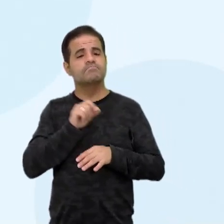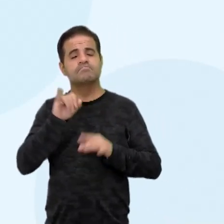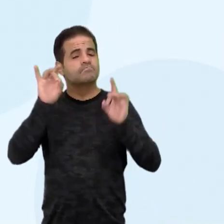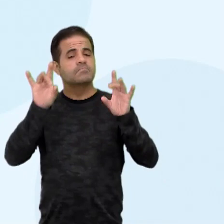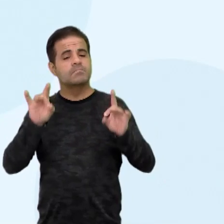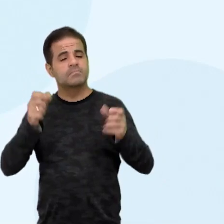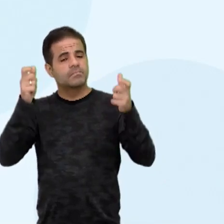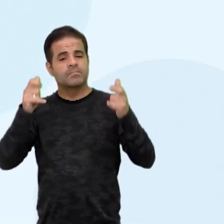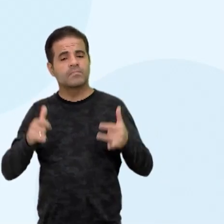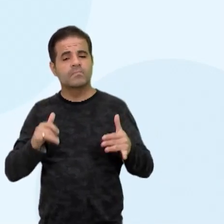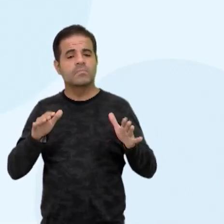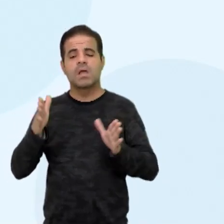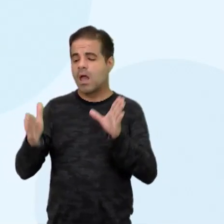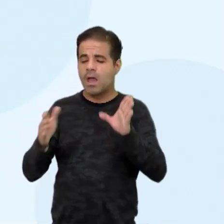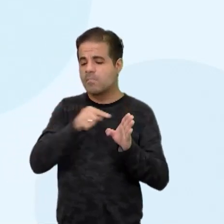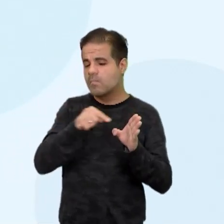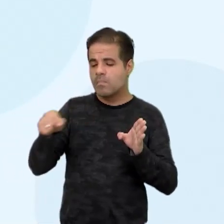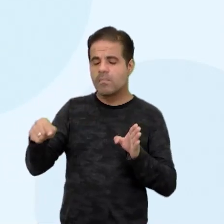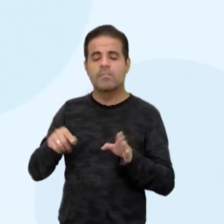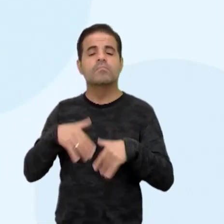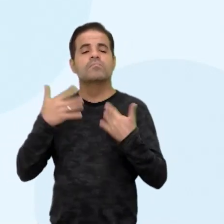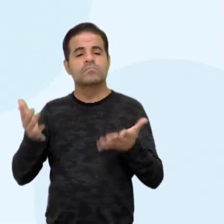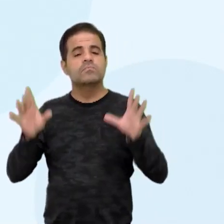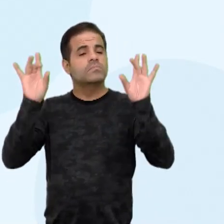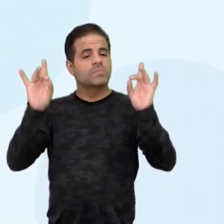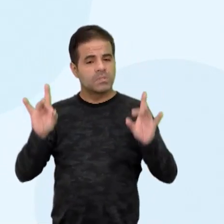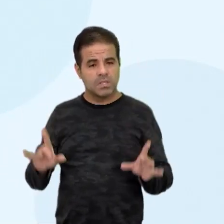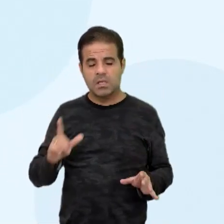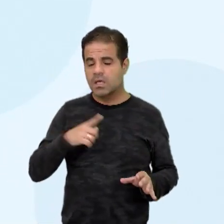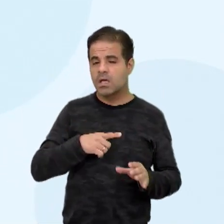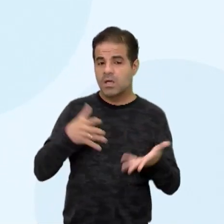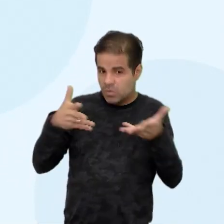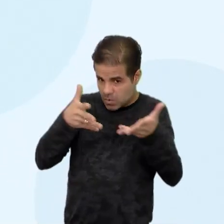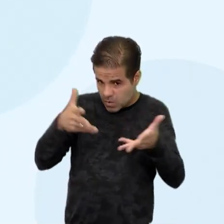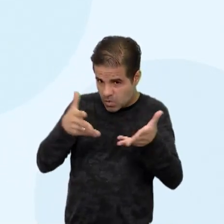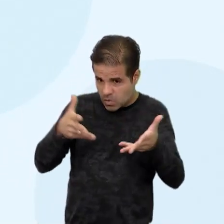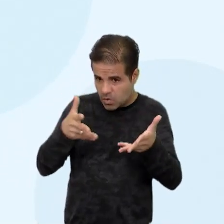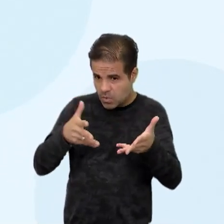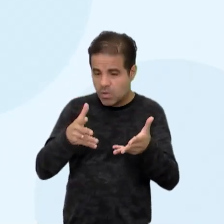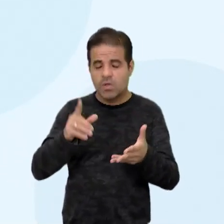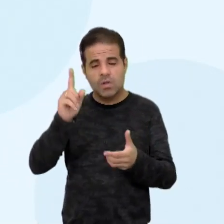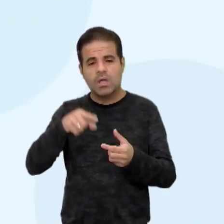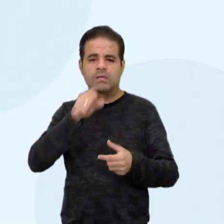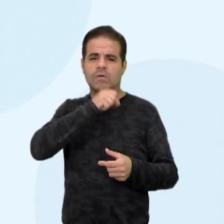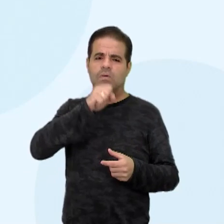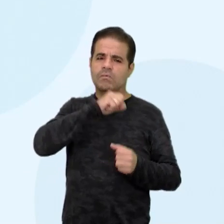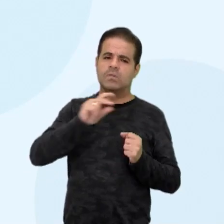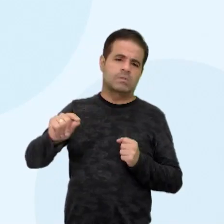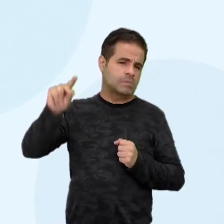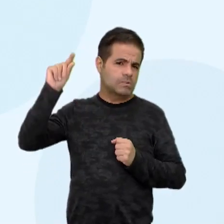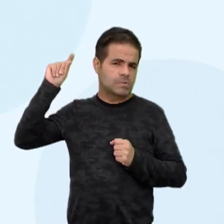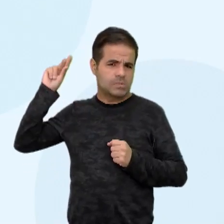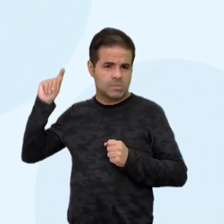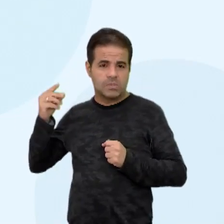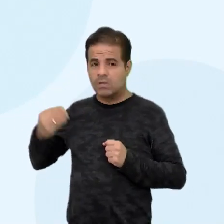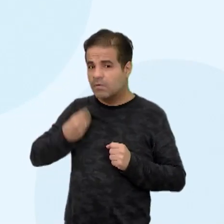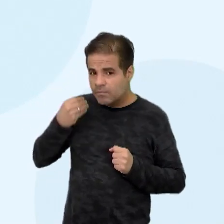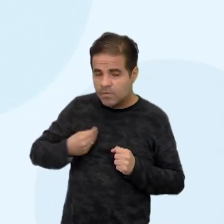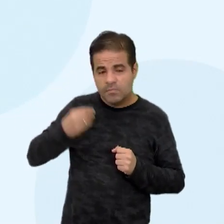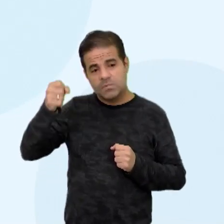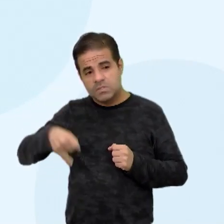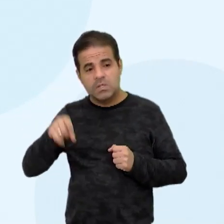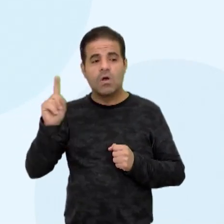especifique. De que época são esses artistas? Se eles são contemporâneos, se eles são antigos, se estão vivos ou